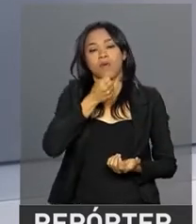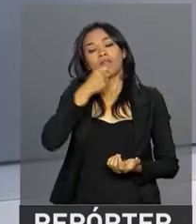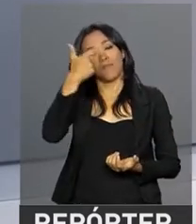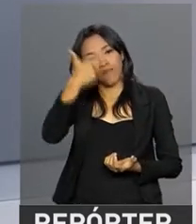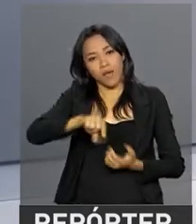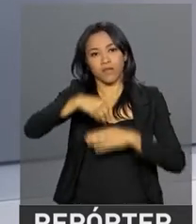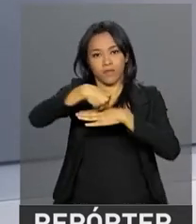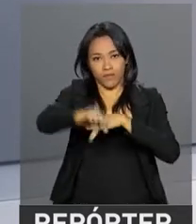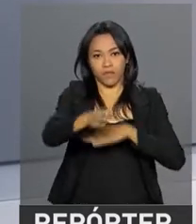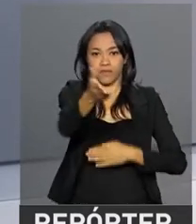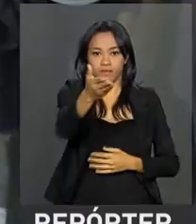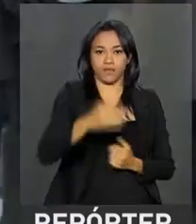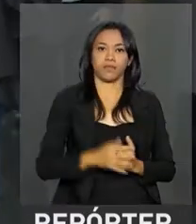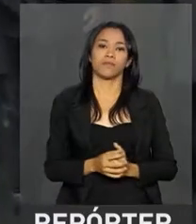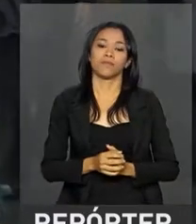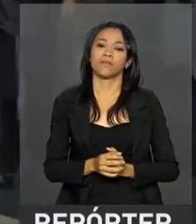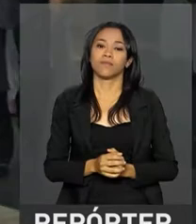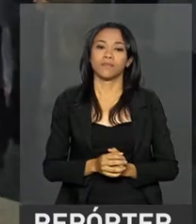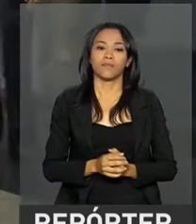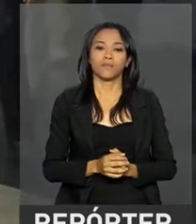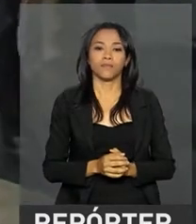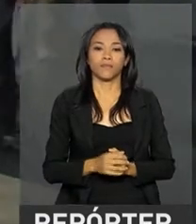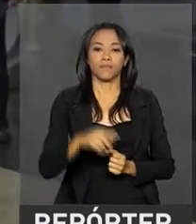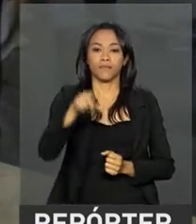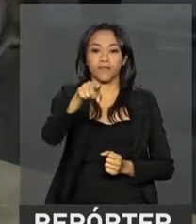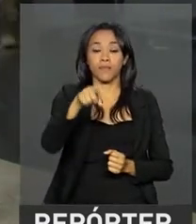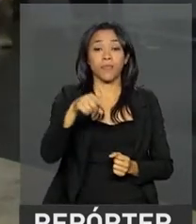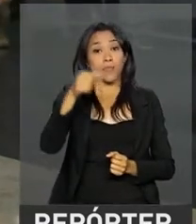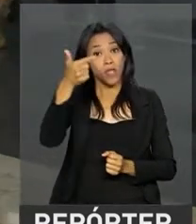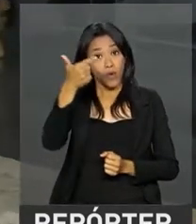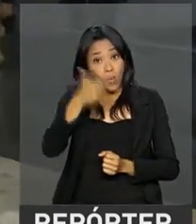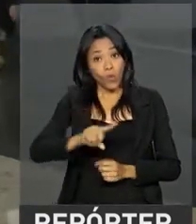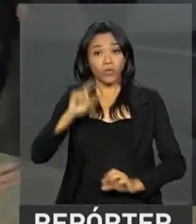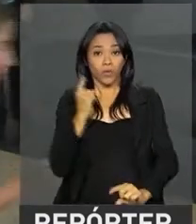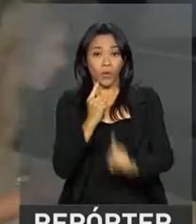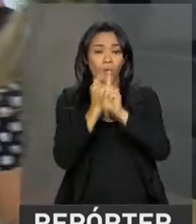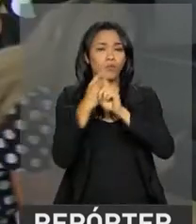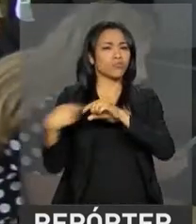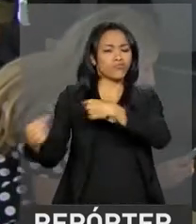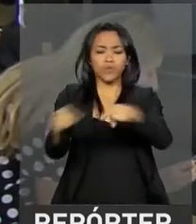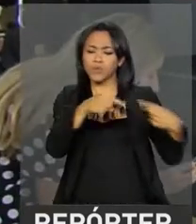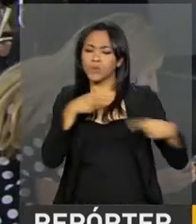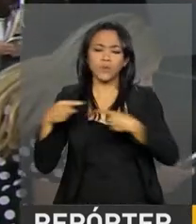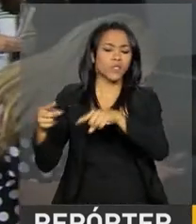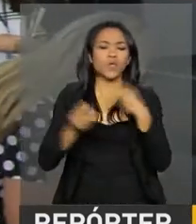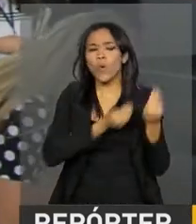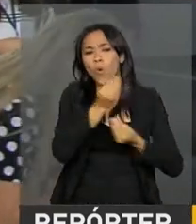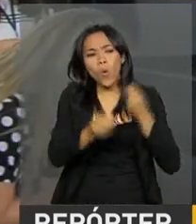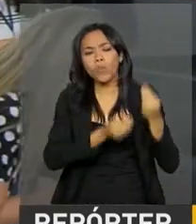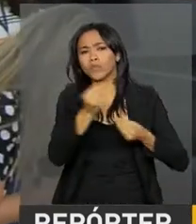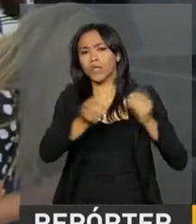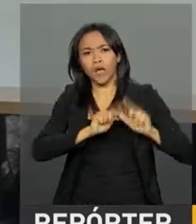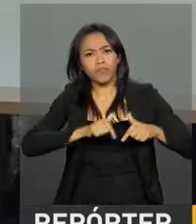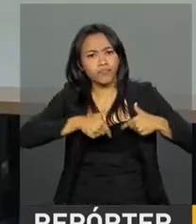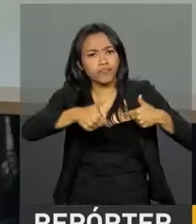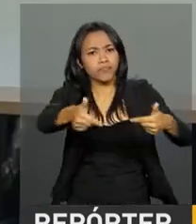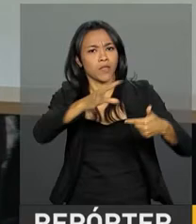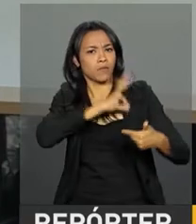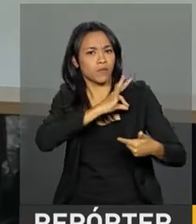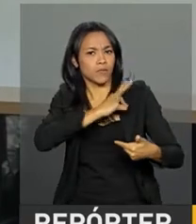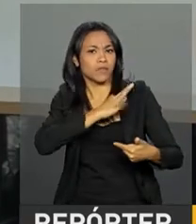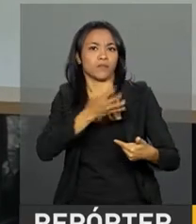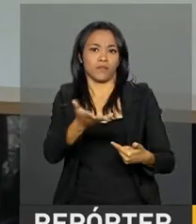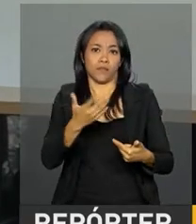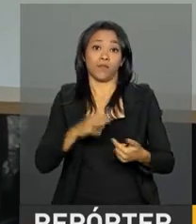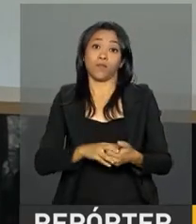tem as informações em mais um encontro para discutir o andamento da operação rio quer segurança e paz o